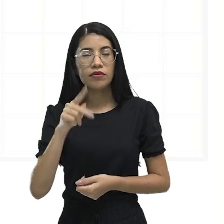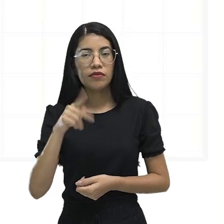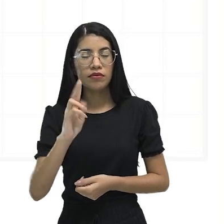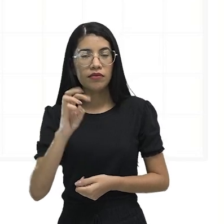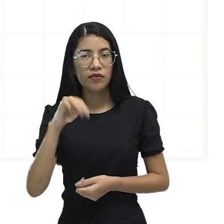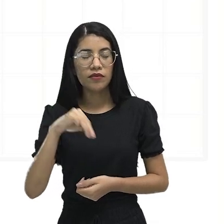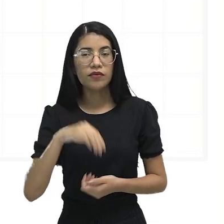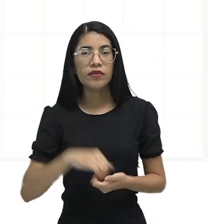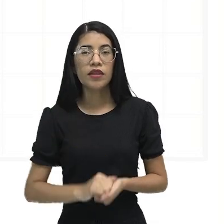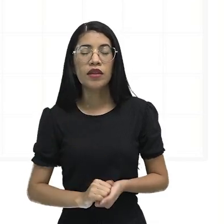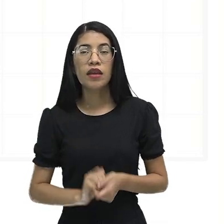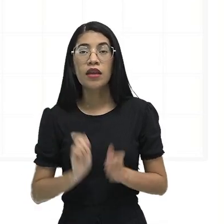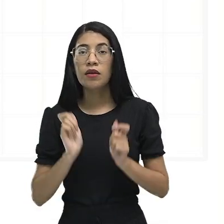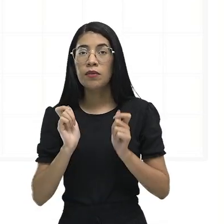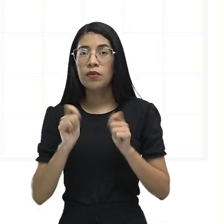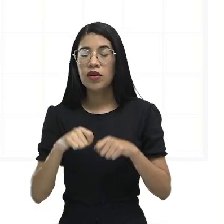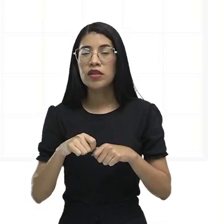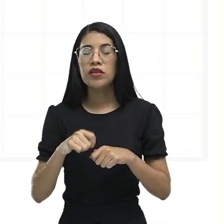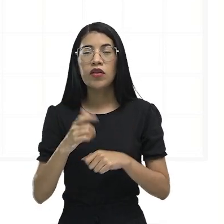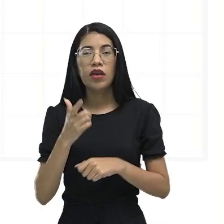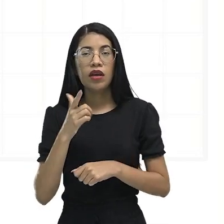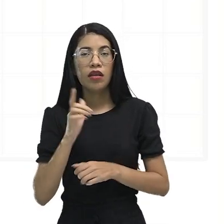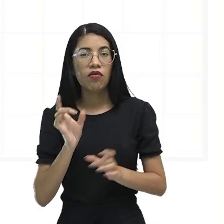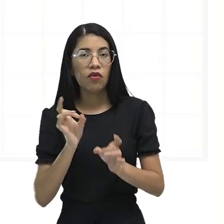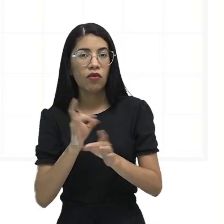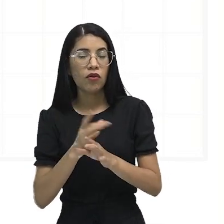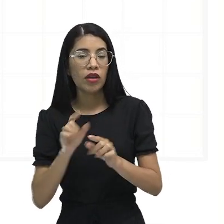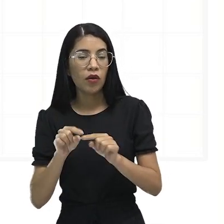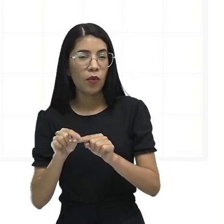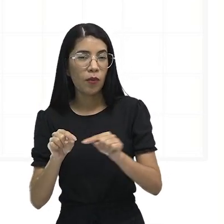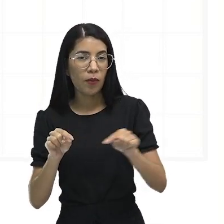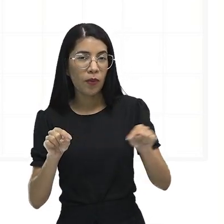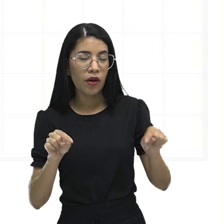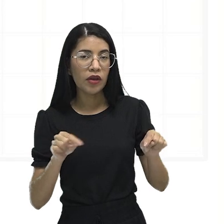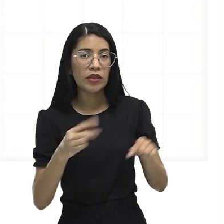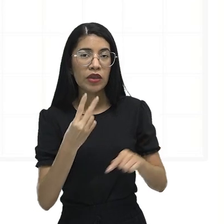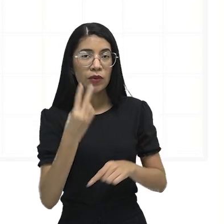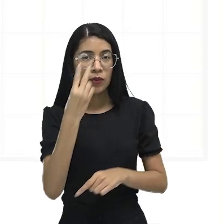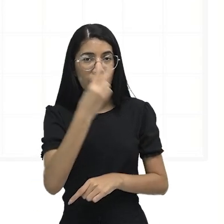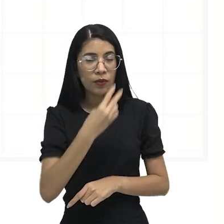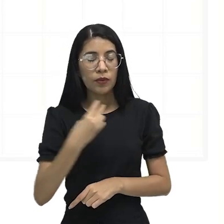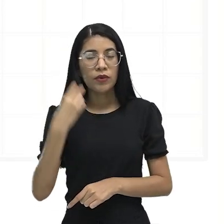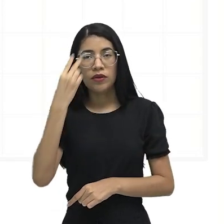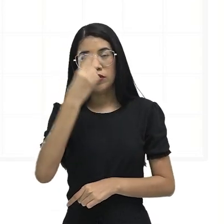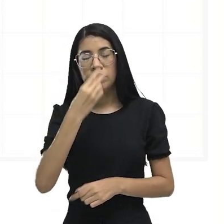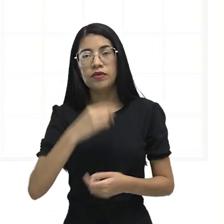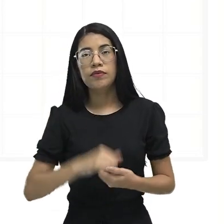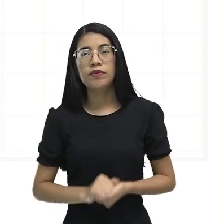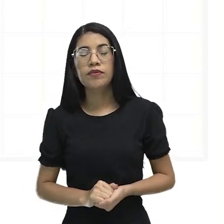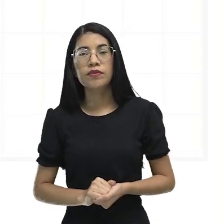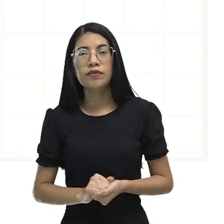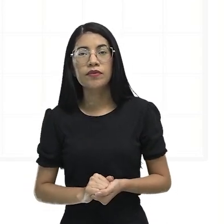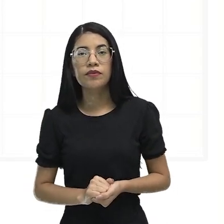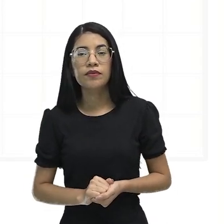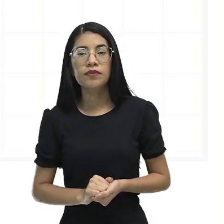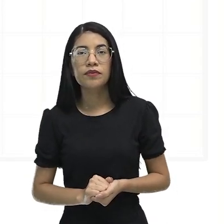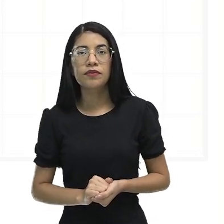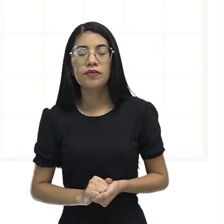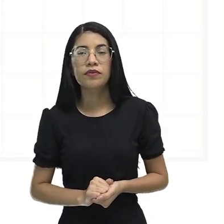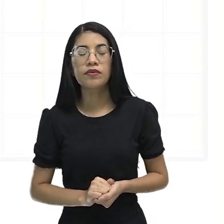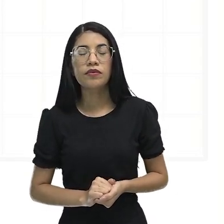E consegue fazer o trajeto em 2 horas. Muito bem, vamos logo escrever isso aqui. Em 2 horas,